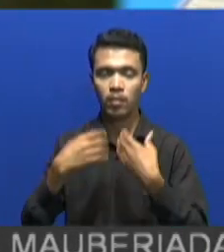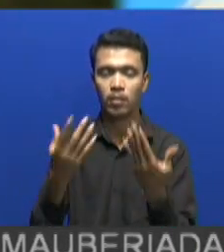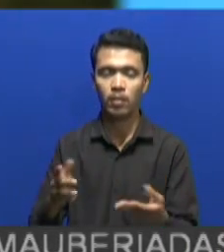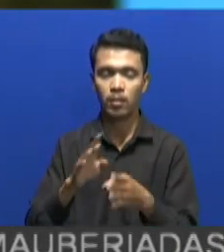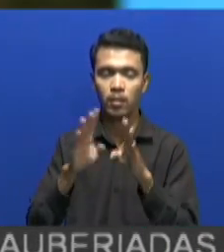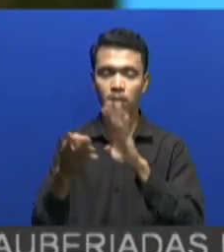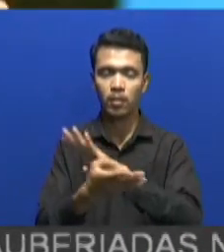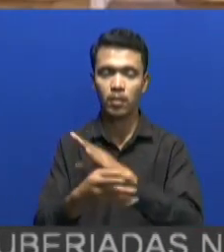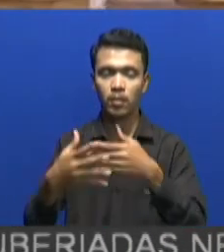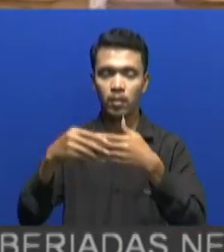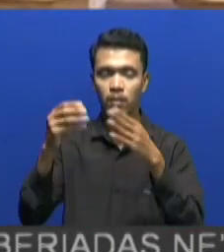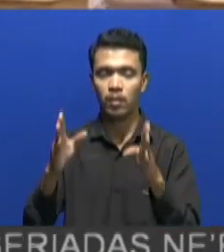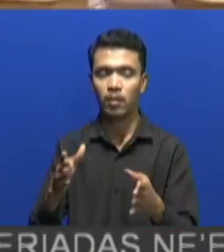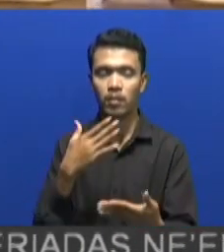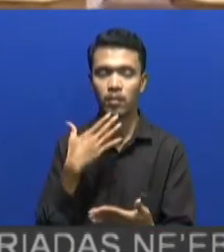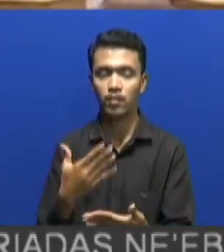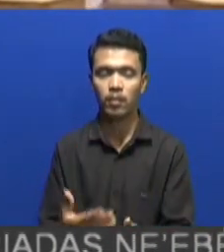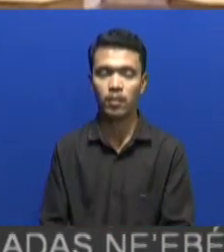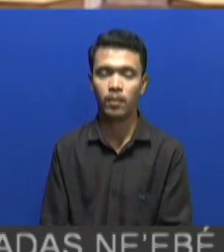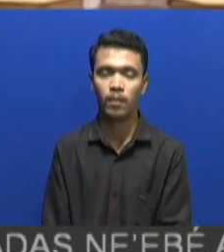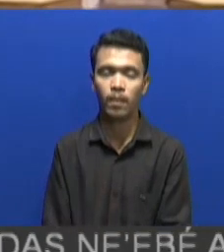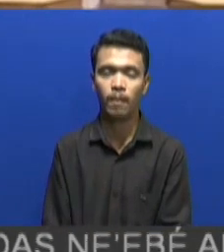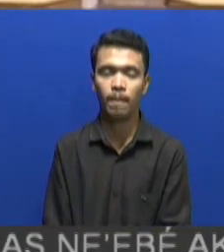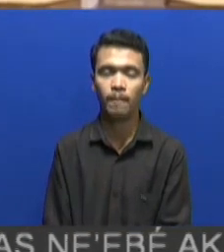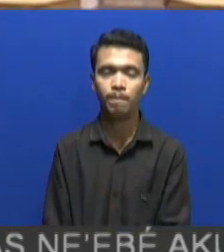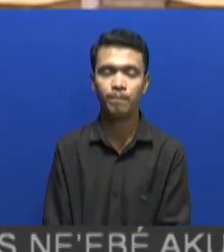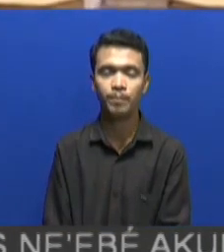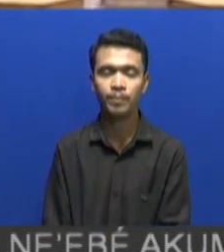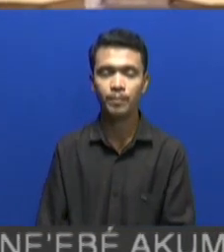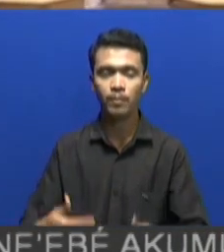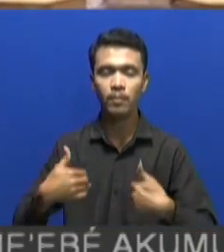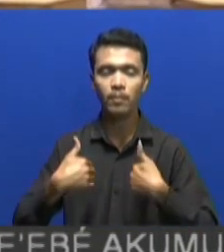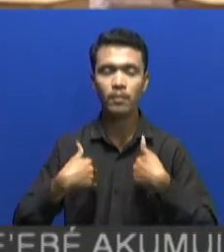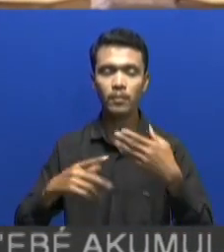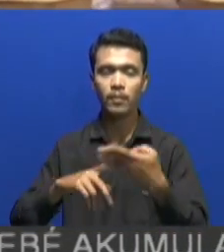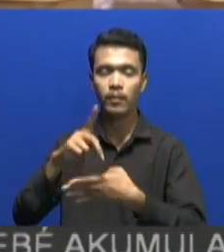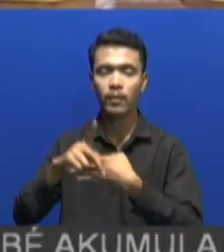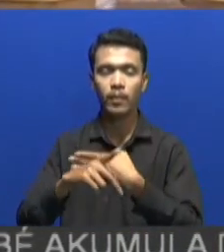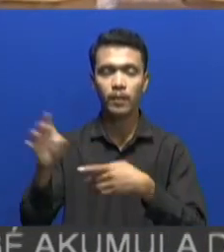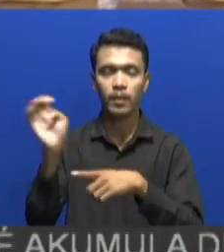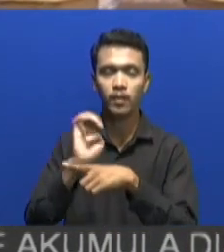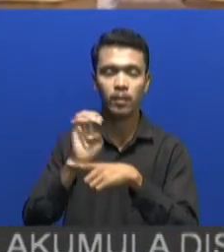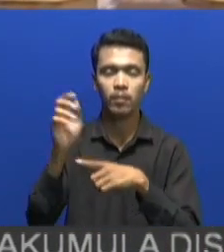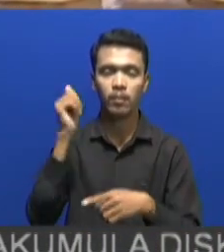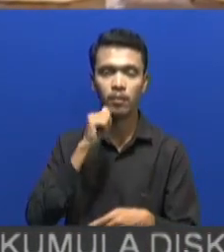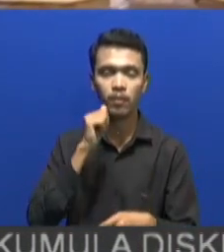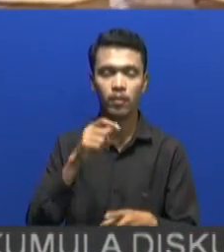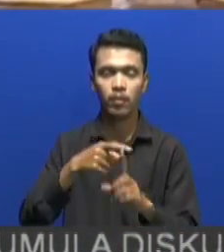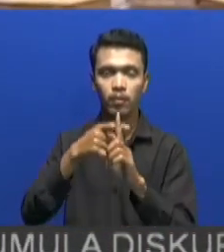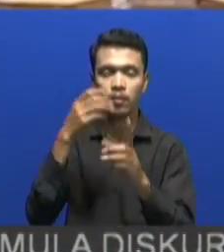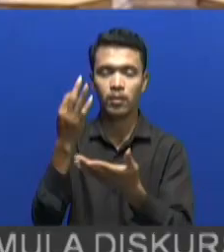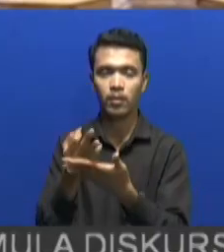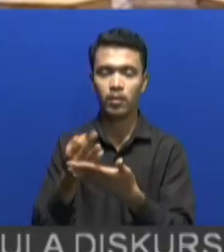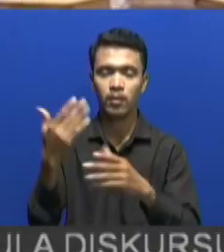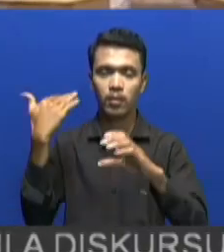bediat. Husi Ketua Estado Bayi Gualdad Rasik ia programa kono bayi empoderamento ekonomi ba feto nebe liu husi fundus